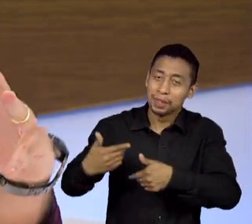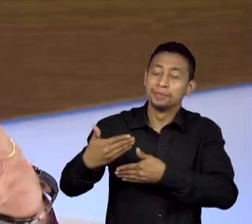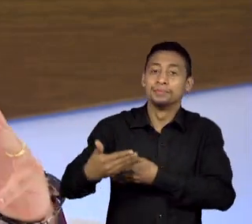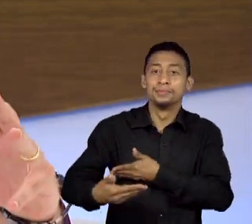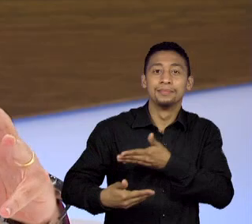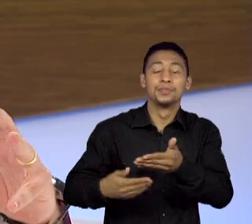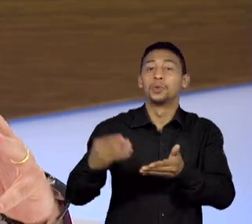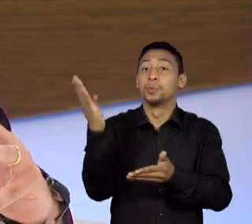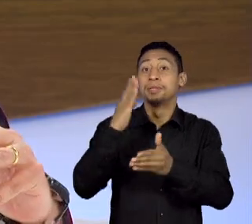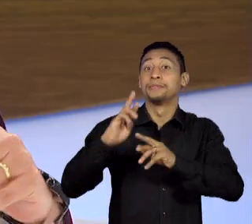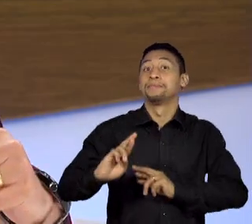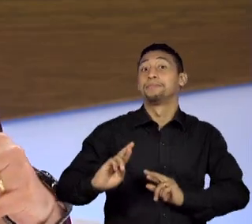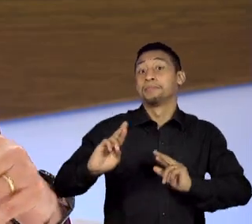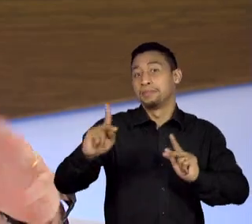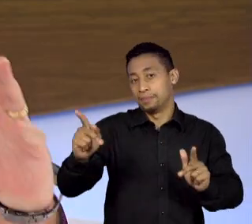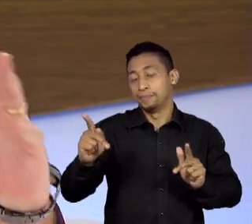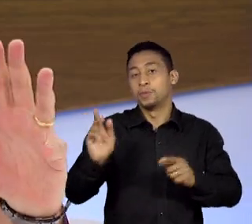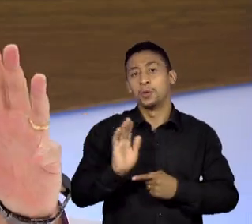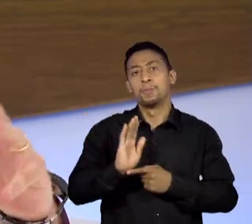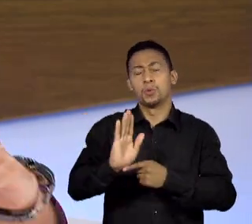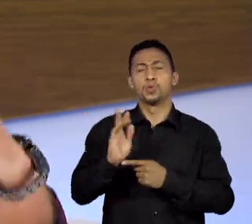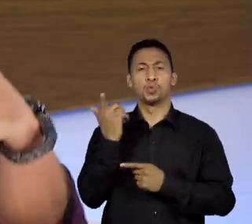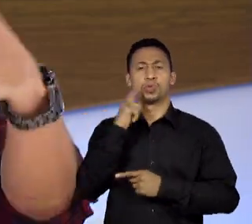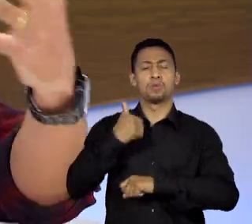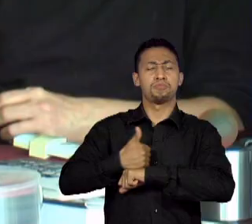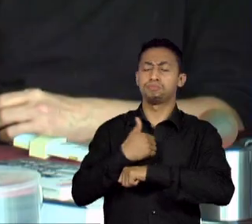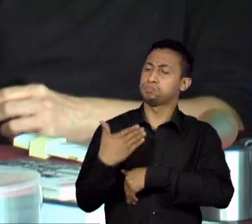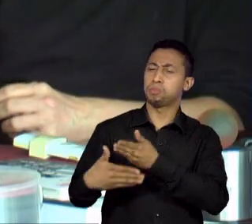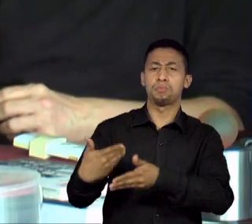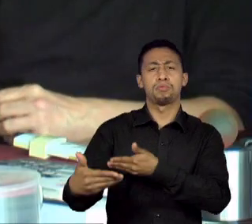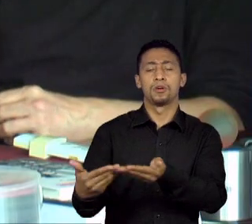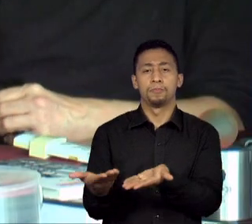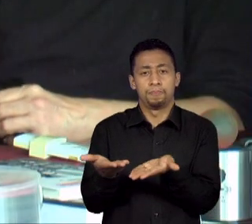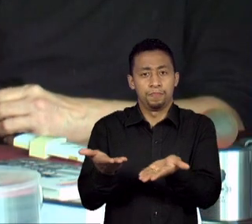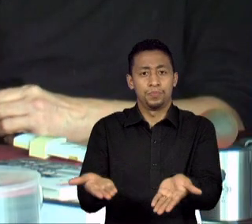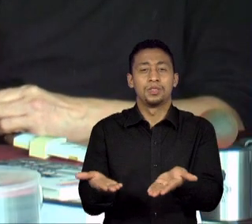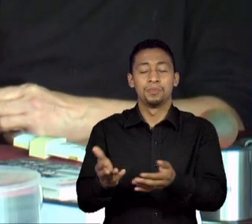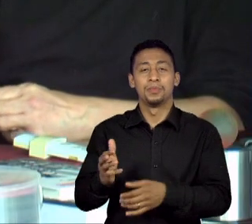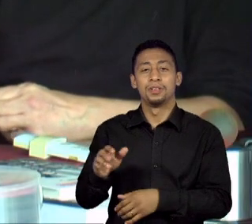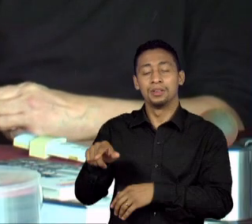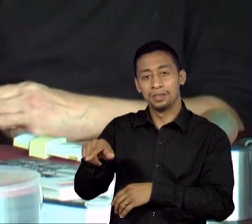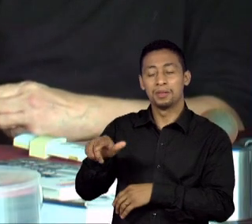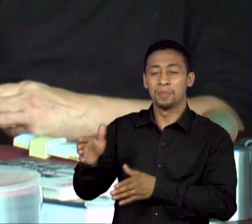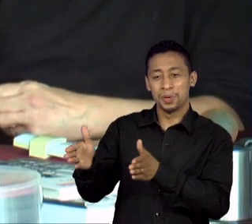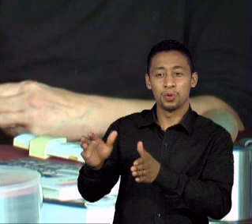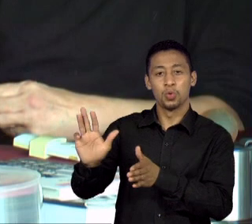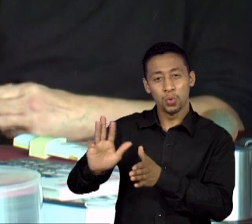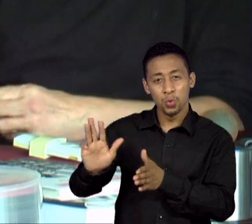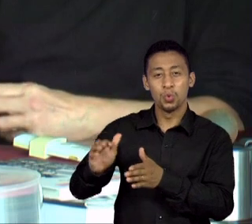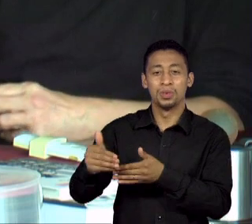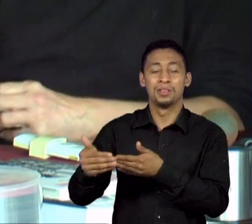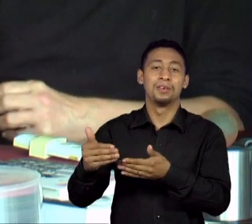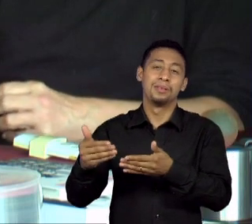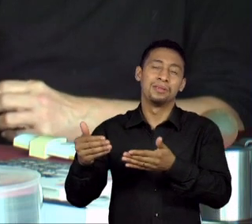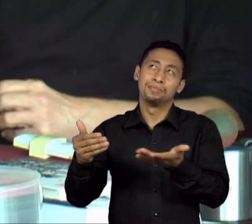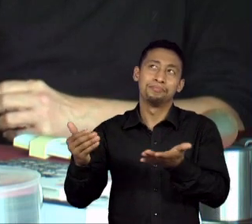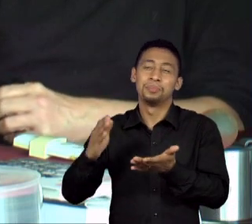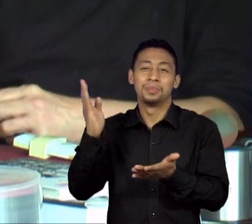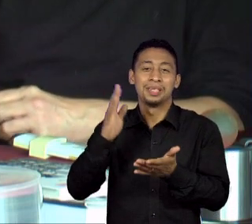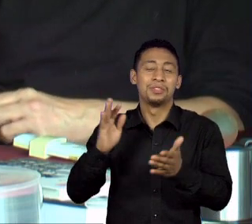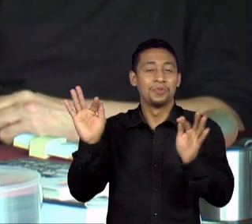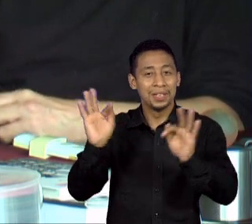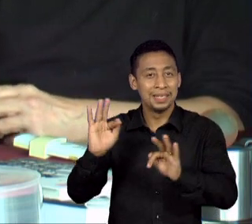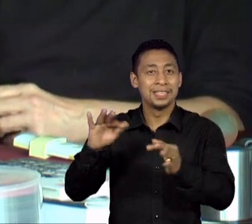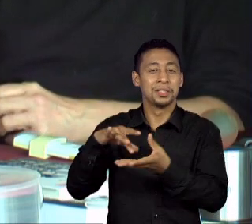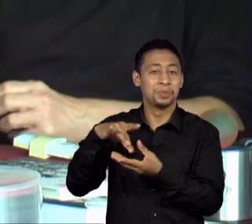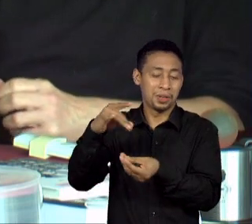com um Brasil diferente e fez seu sucesso profissional em cima da era Lula, um país mais feliz e um país mais